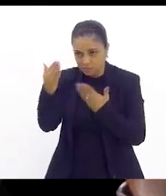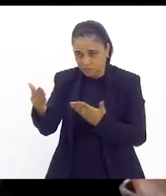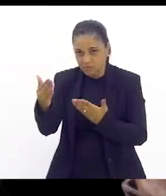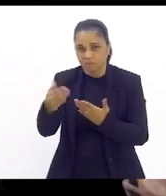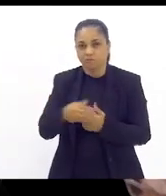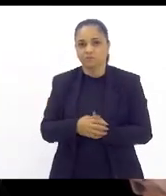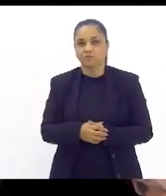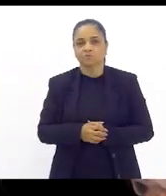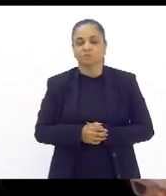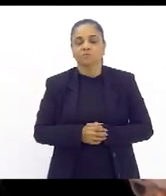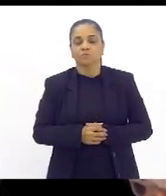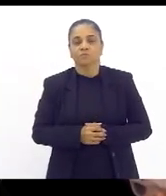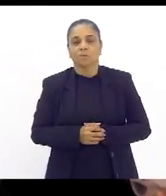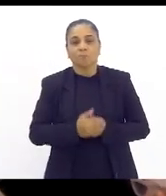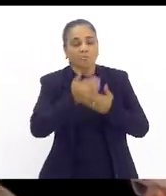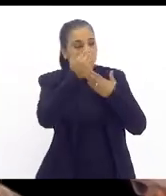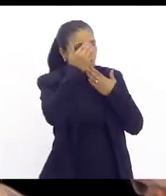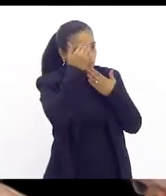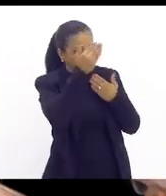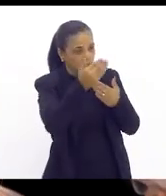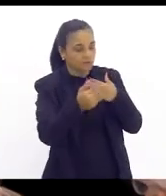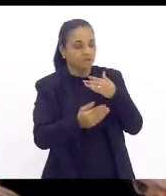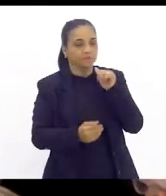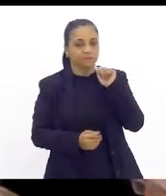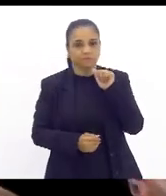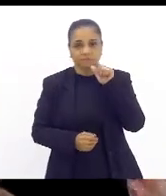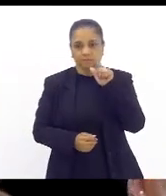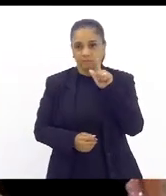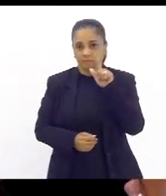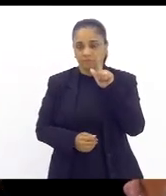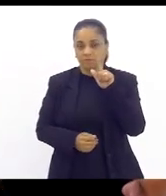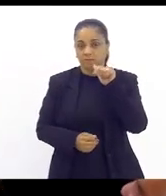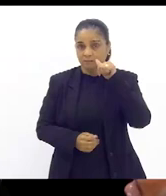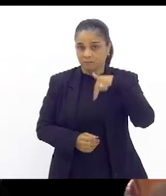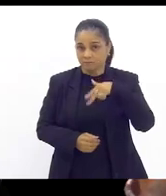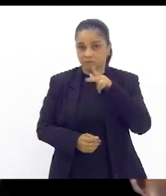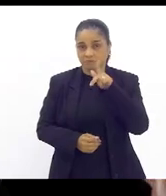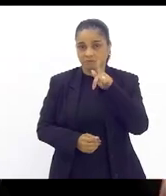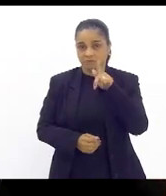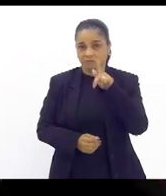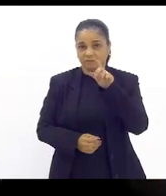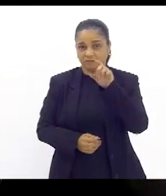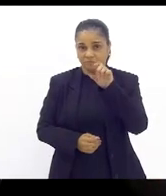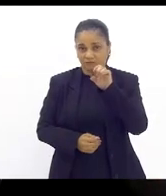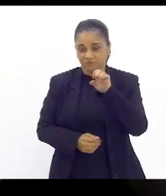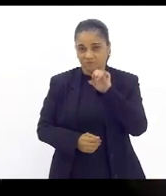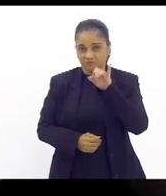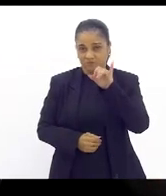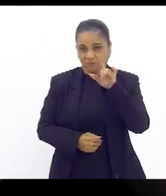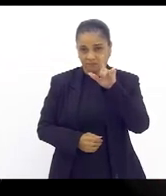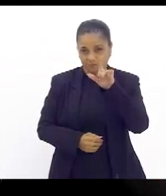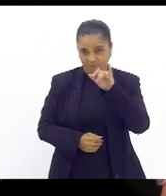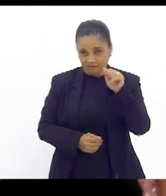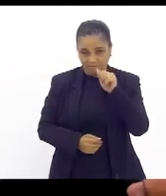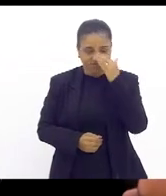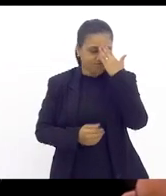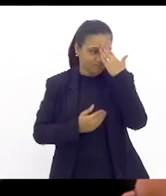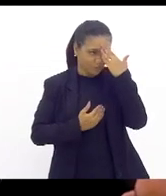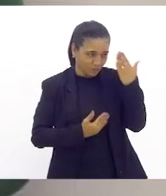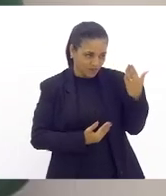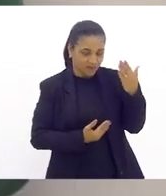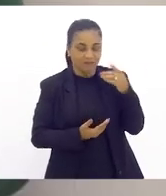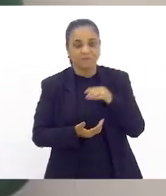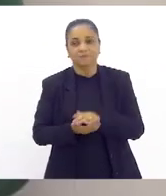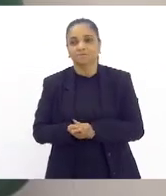obrigado dona Angélica angélia Dona angélia obrigado angélia